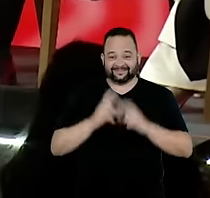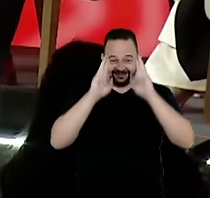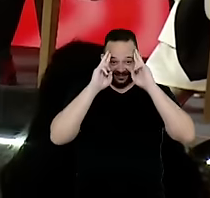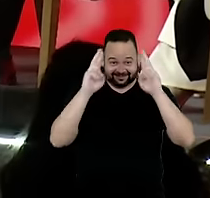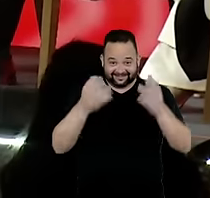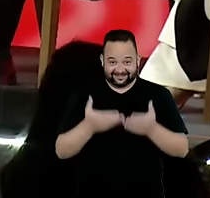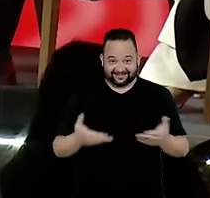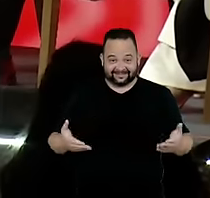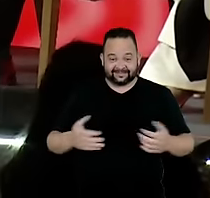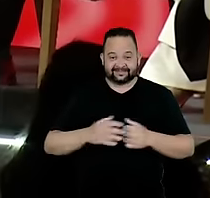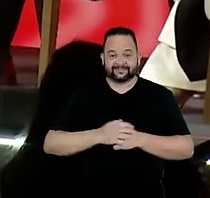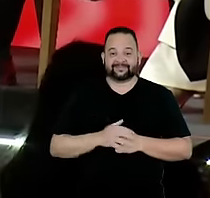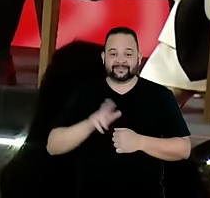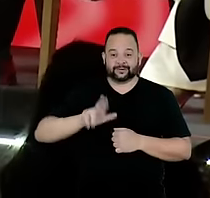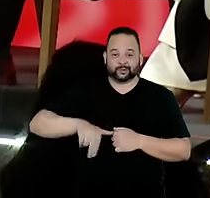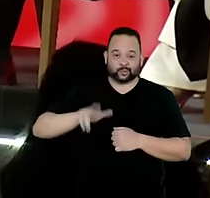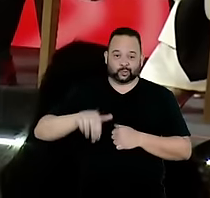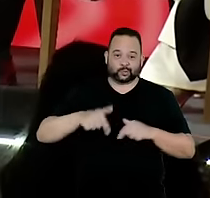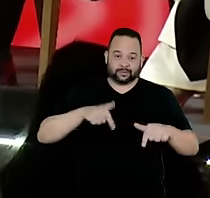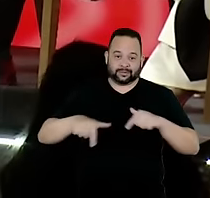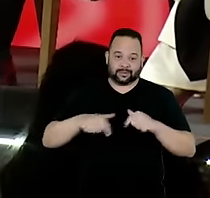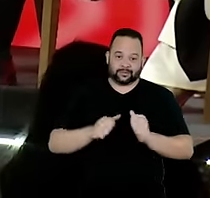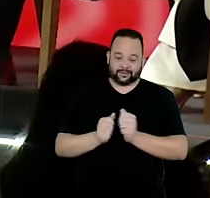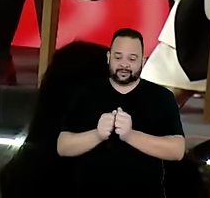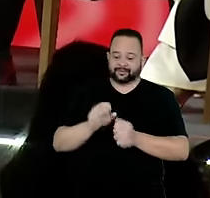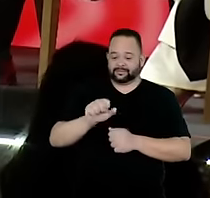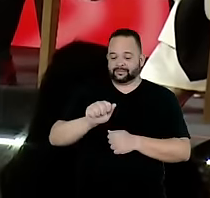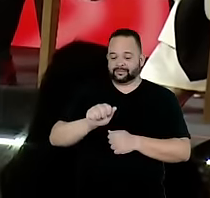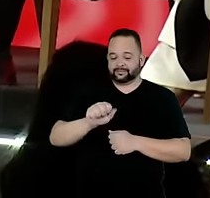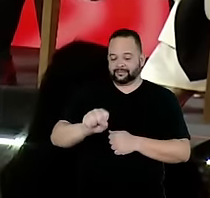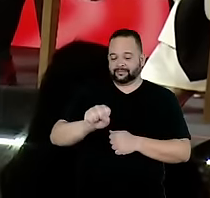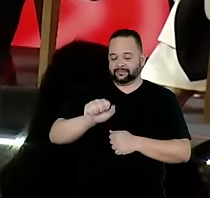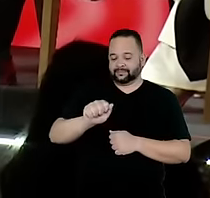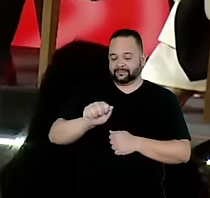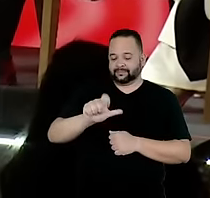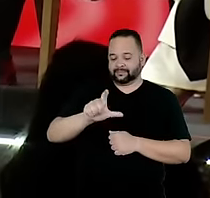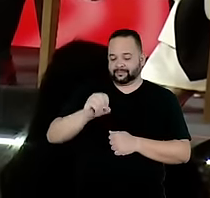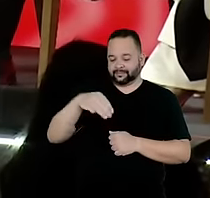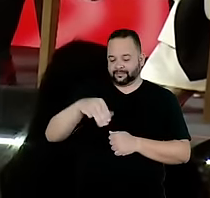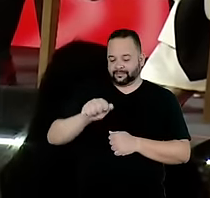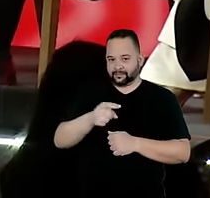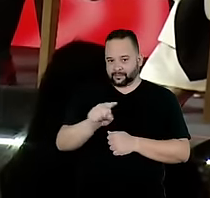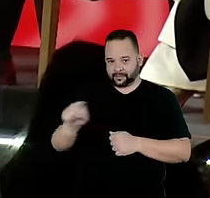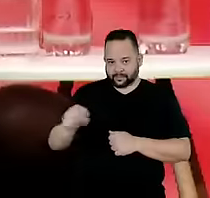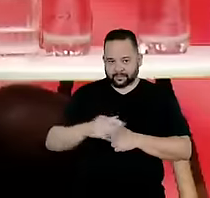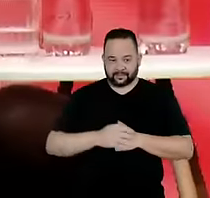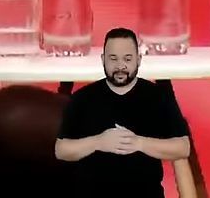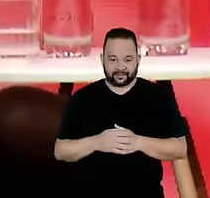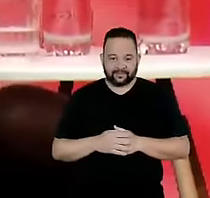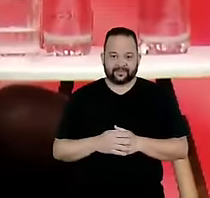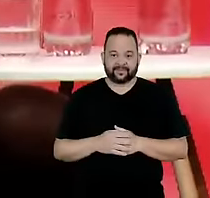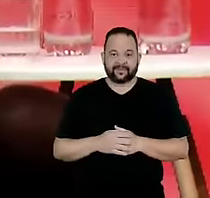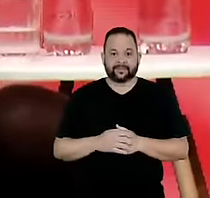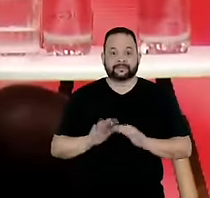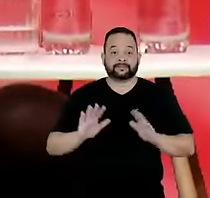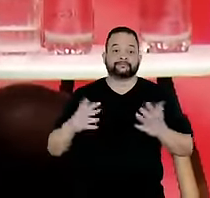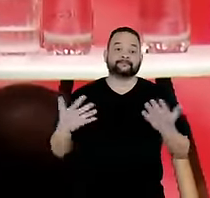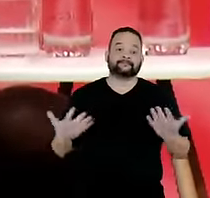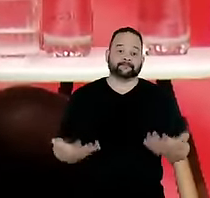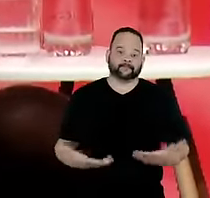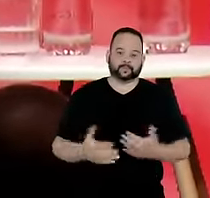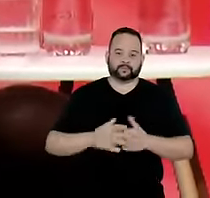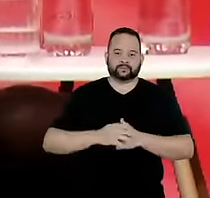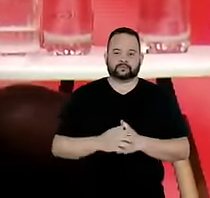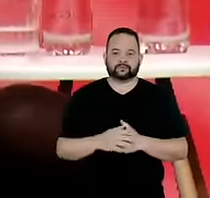nunca trabalhei com ele mas já trabalhamos com né pessoas em comum verdade eh bom assim o a gente realmente